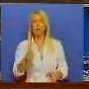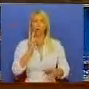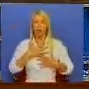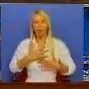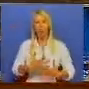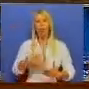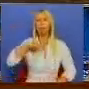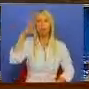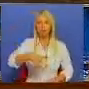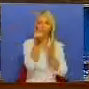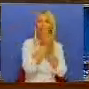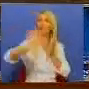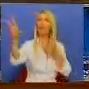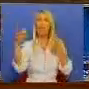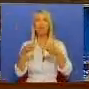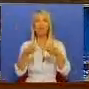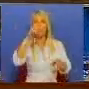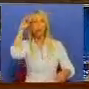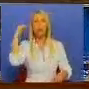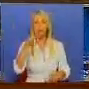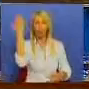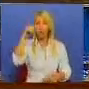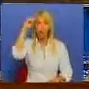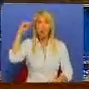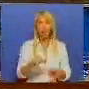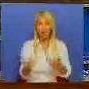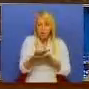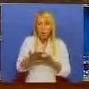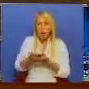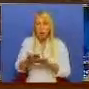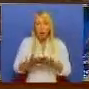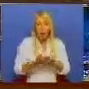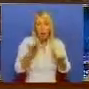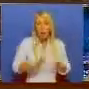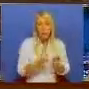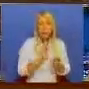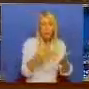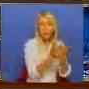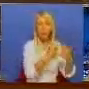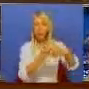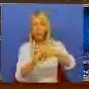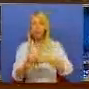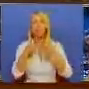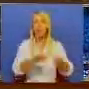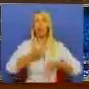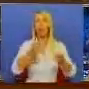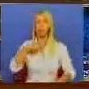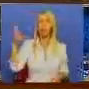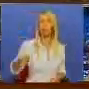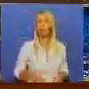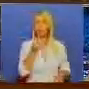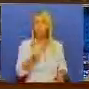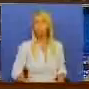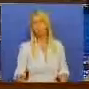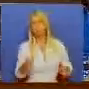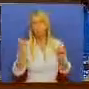o dinheiro que dificilmente andou a negociar para beneficiar a agricultura portuguesa. Em segundo lugar,